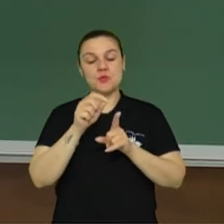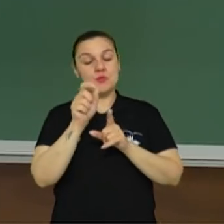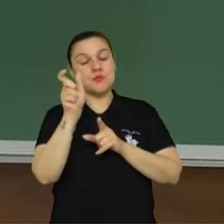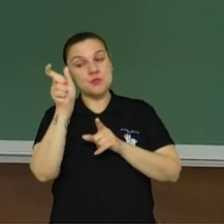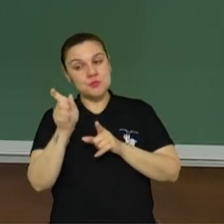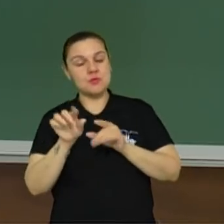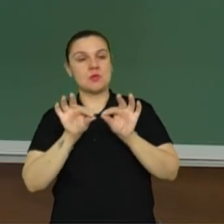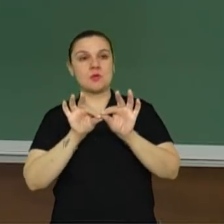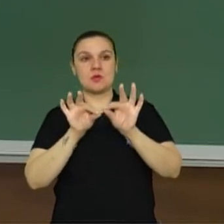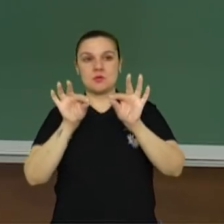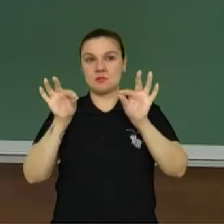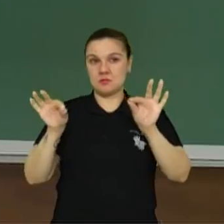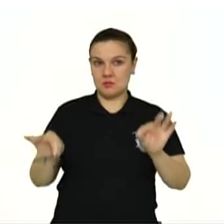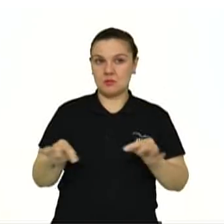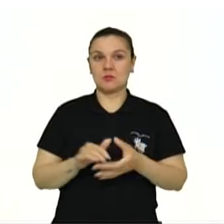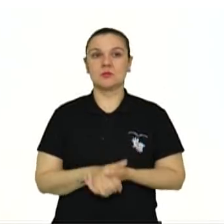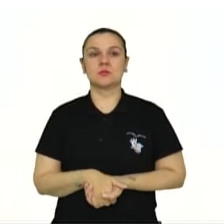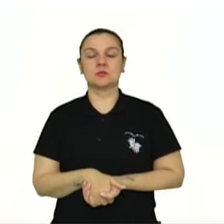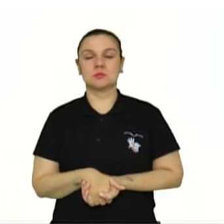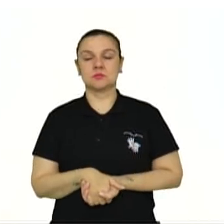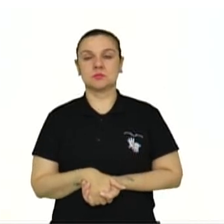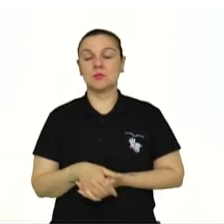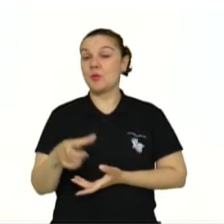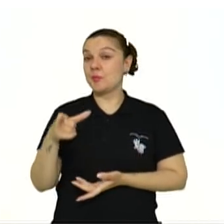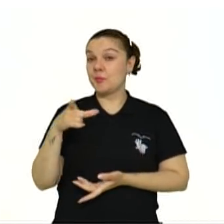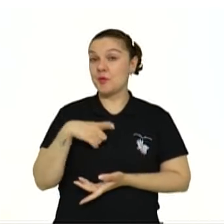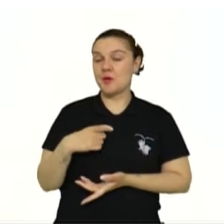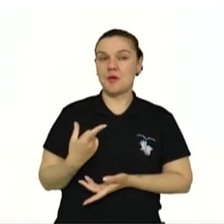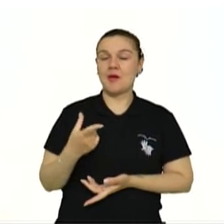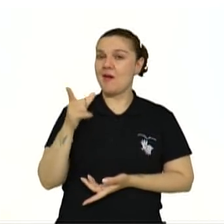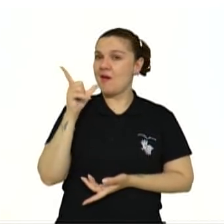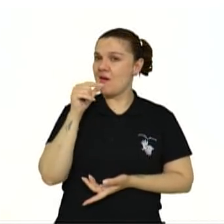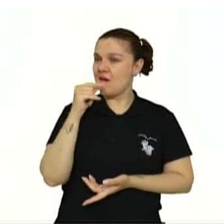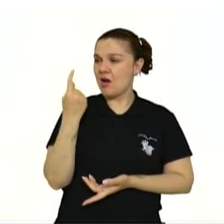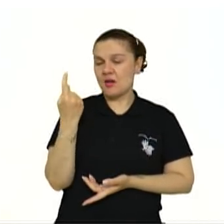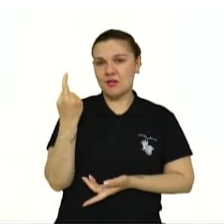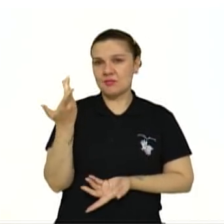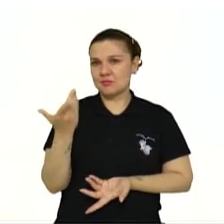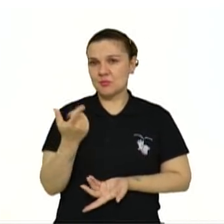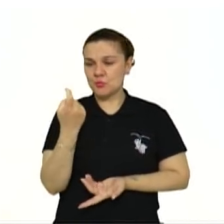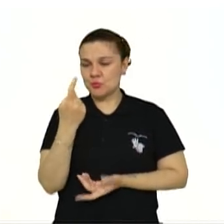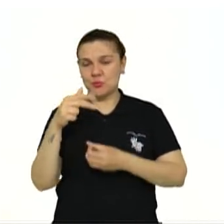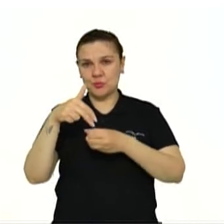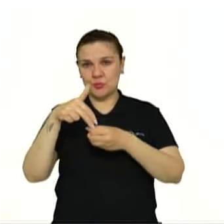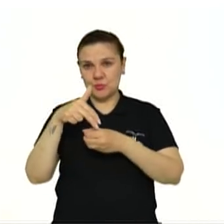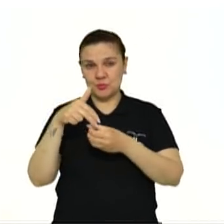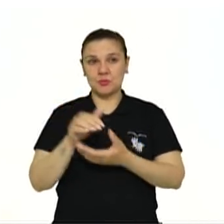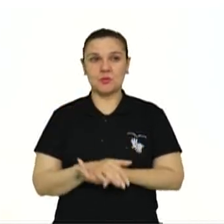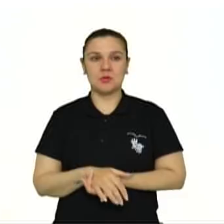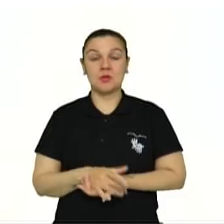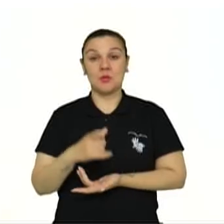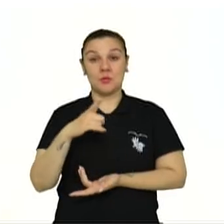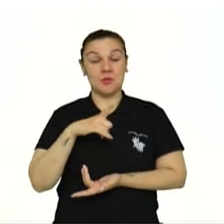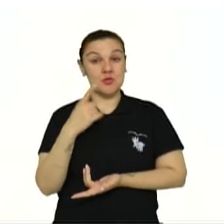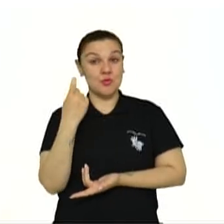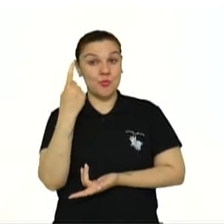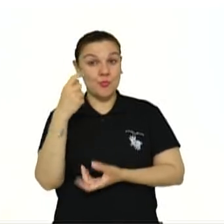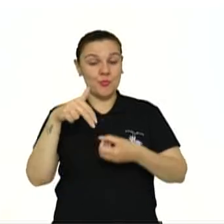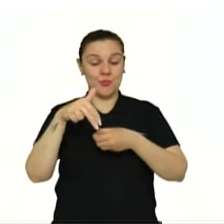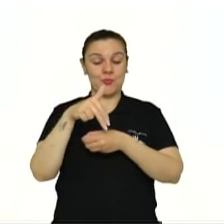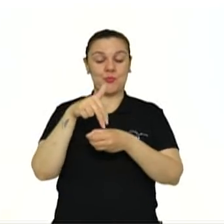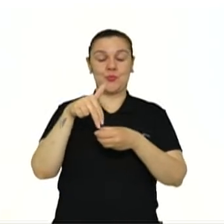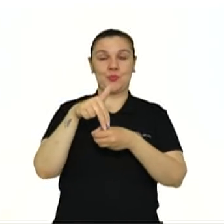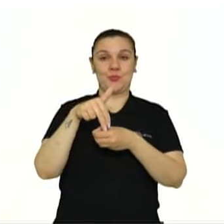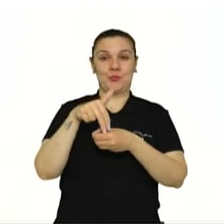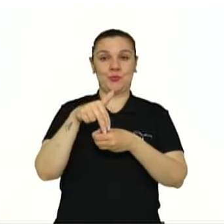Sujeito simples, né? Sujeito simples. Água, um único núcleo, certo? Temos, então, apenas um